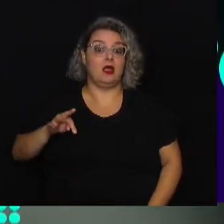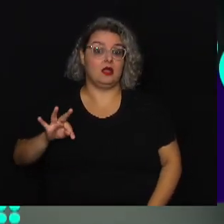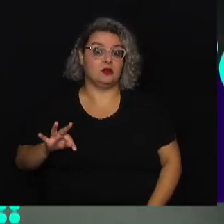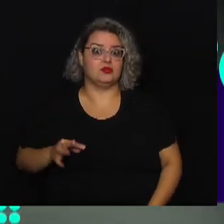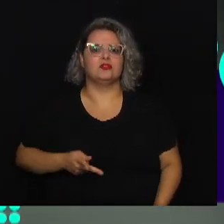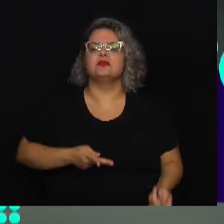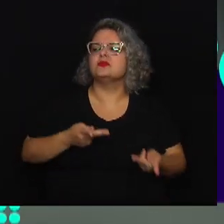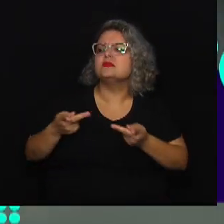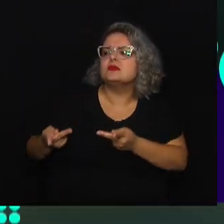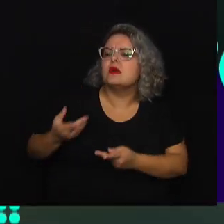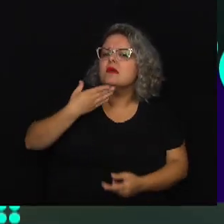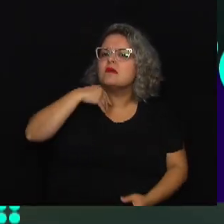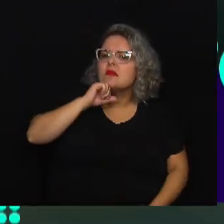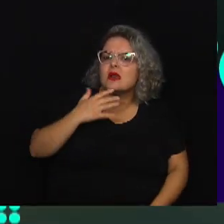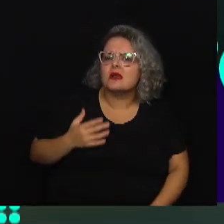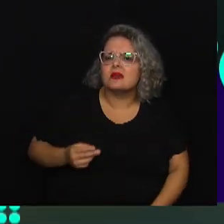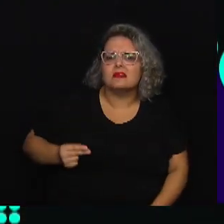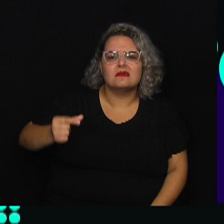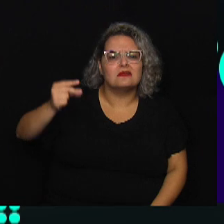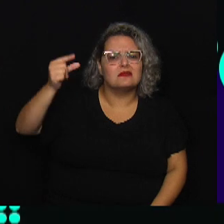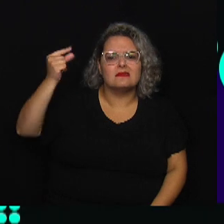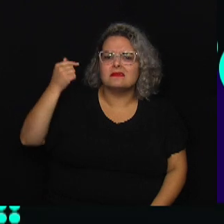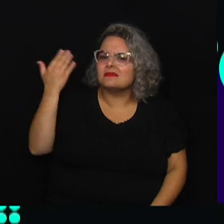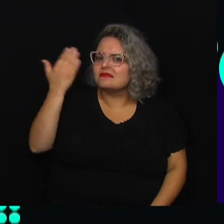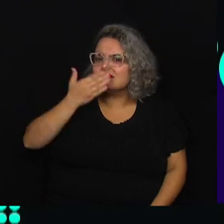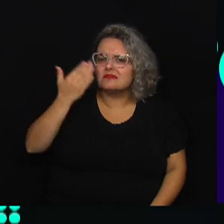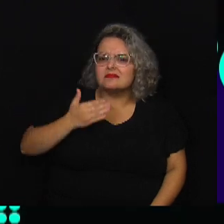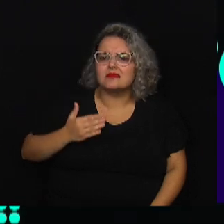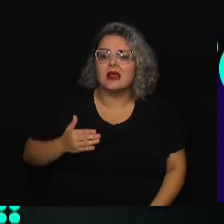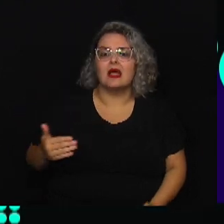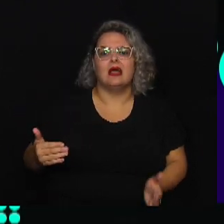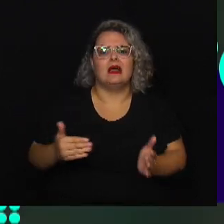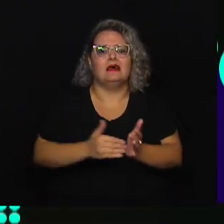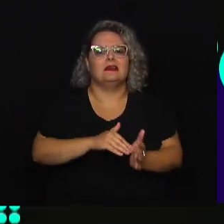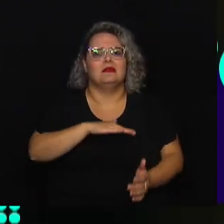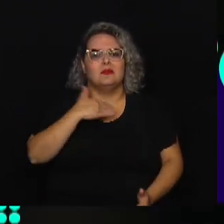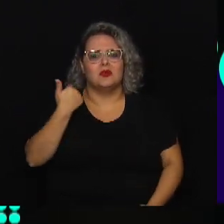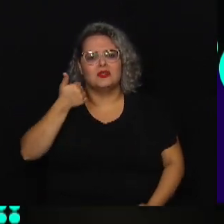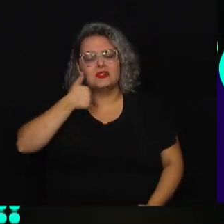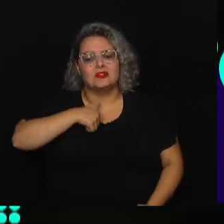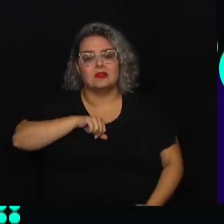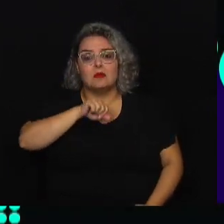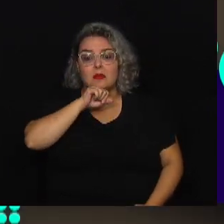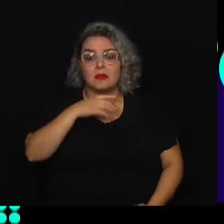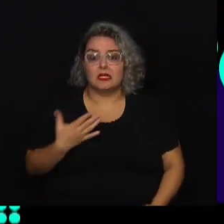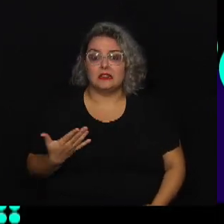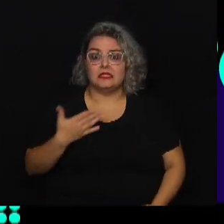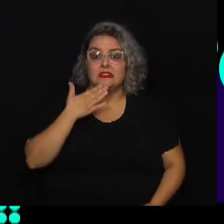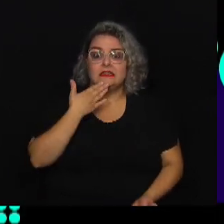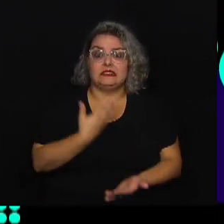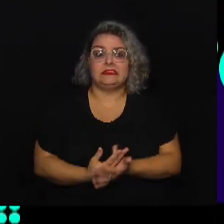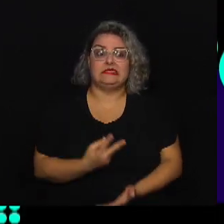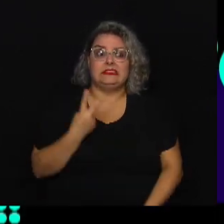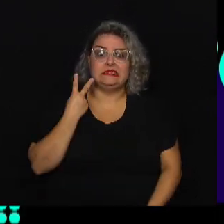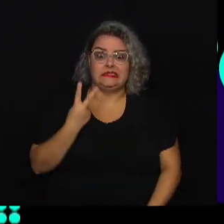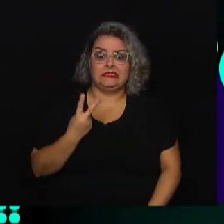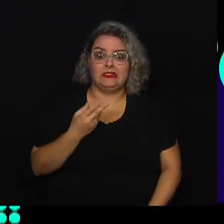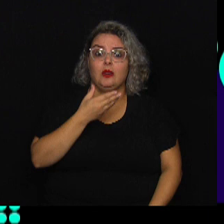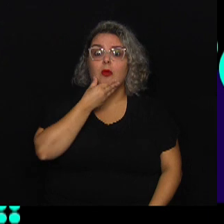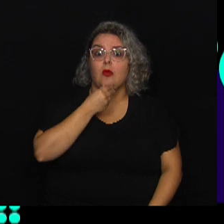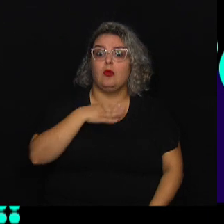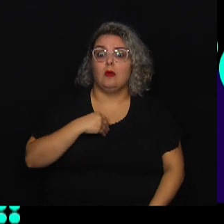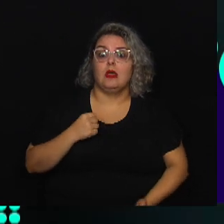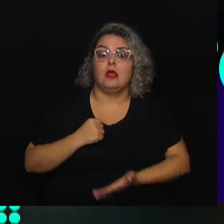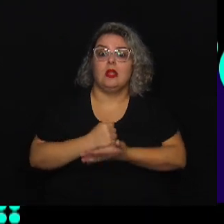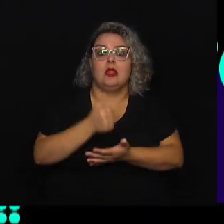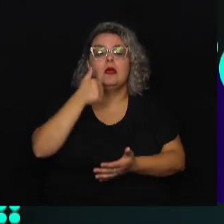pai Saul, que não via há anos, desde o falecimento de sua mãe. A surpresa é dupla, pois o filho leva a